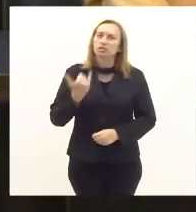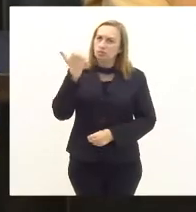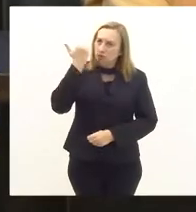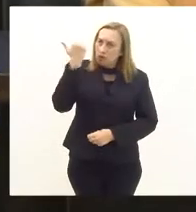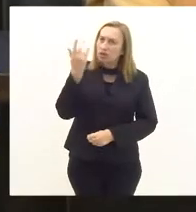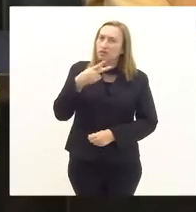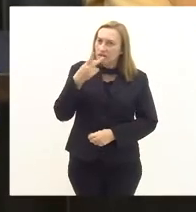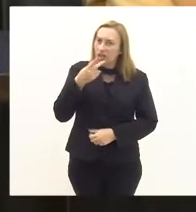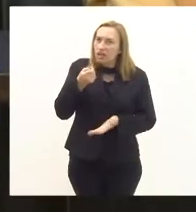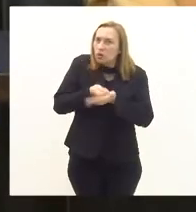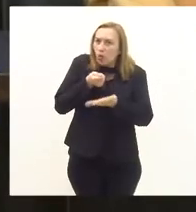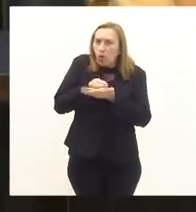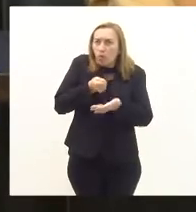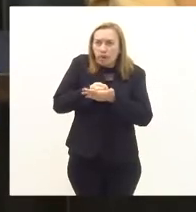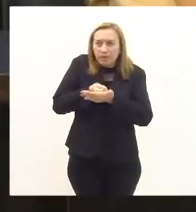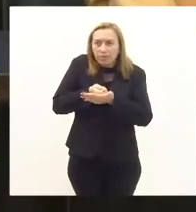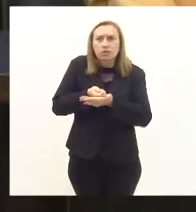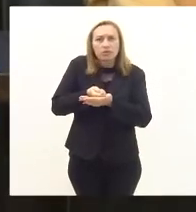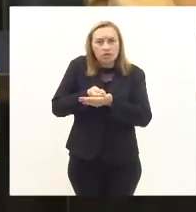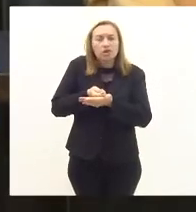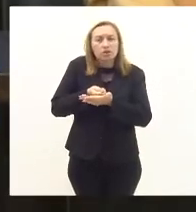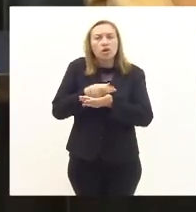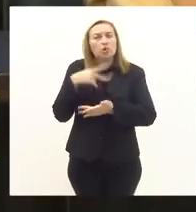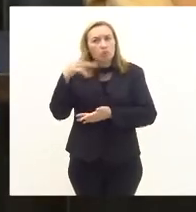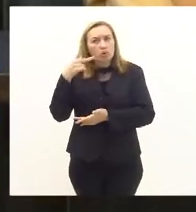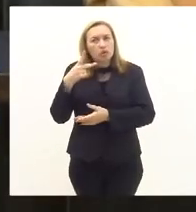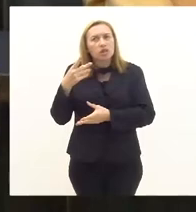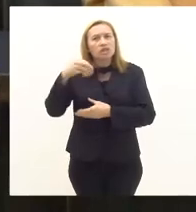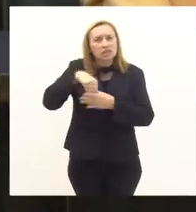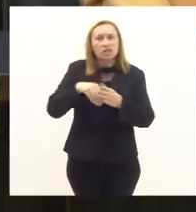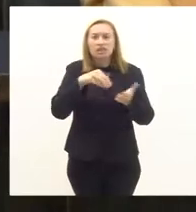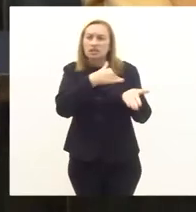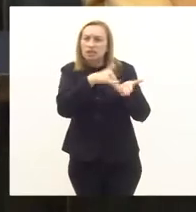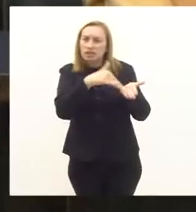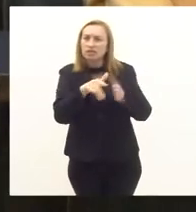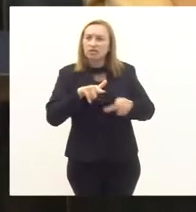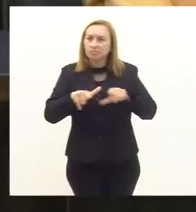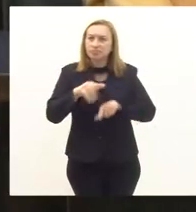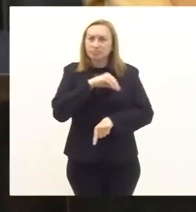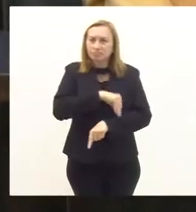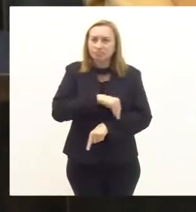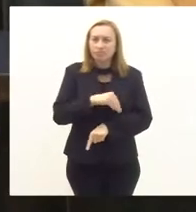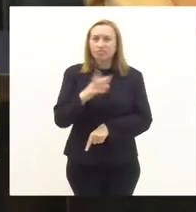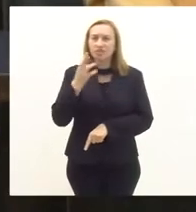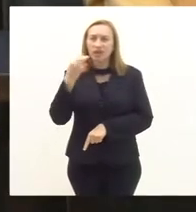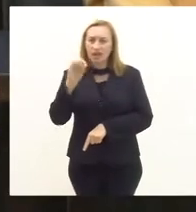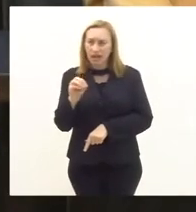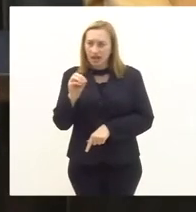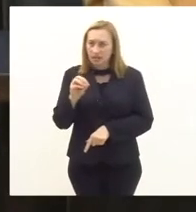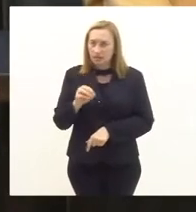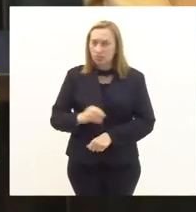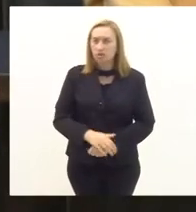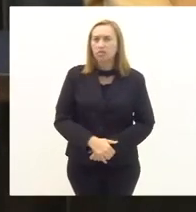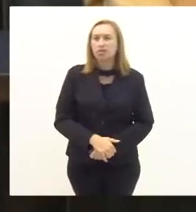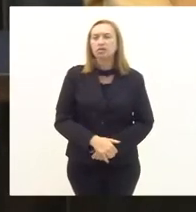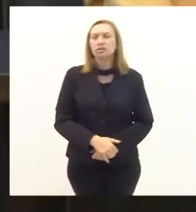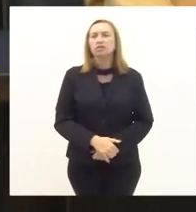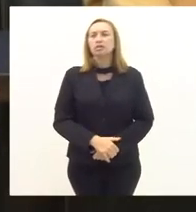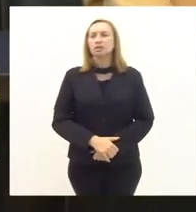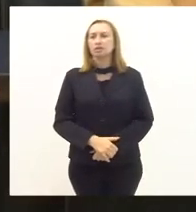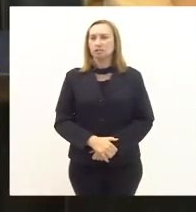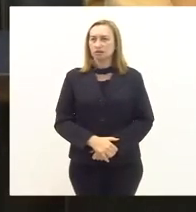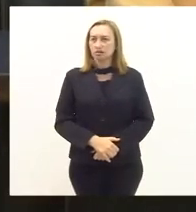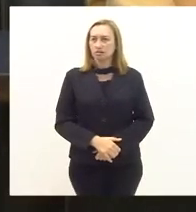importantes, inclusive cobrando políticas na Secretaria de Trabalho e Renda. Ricardo Carlos da